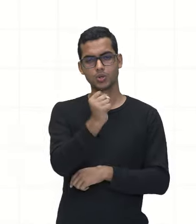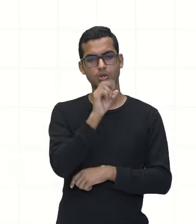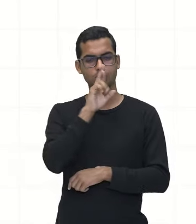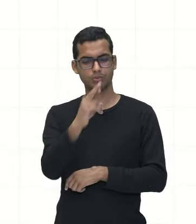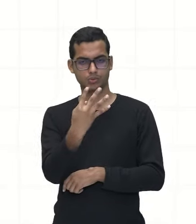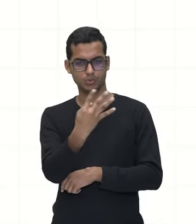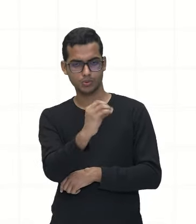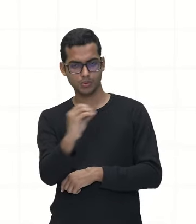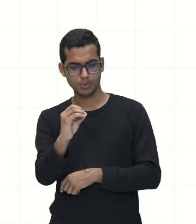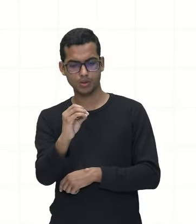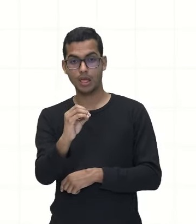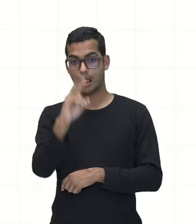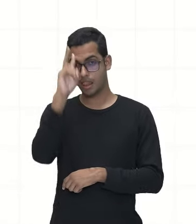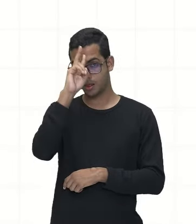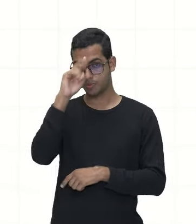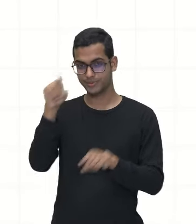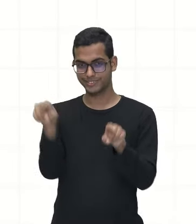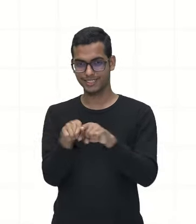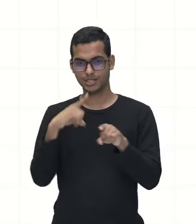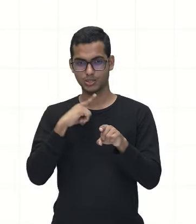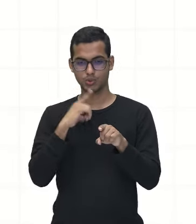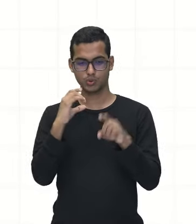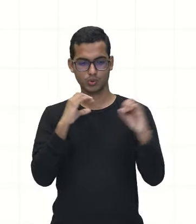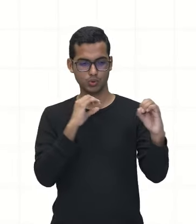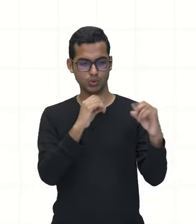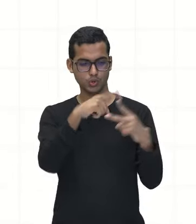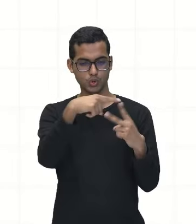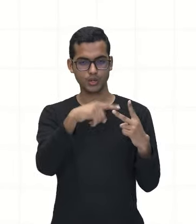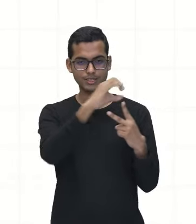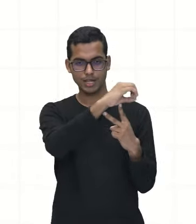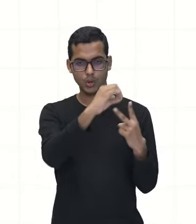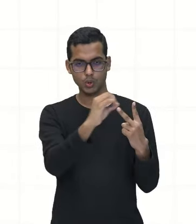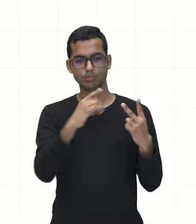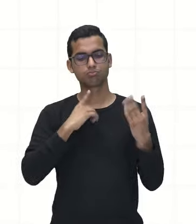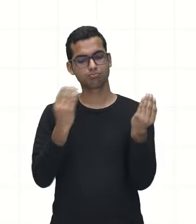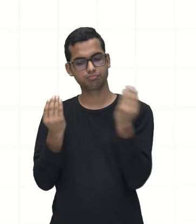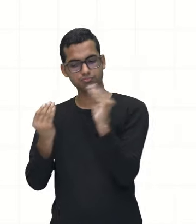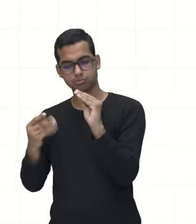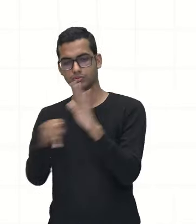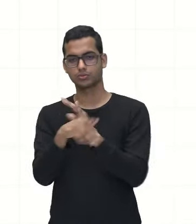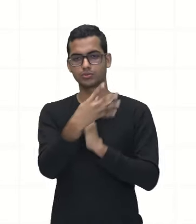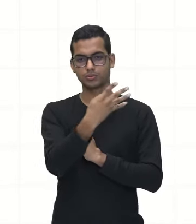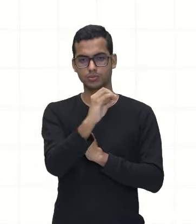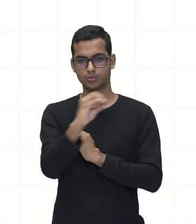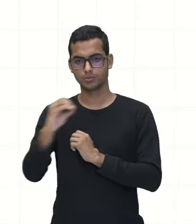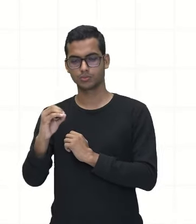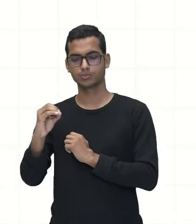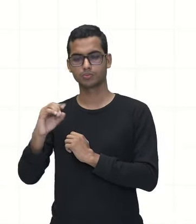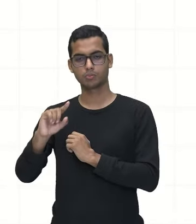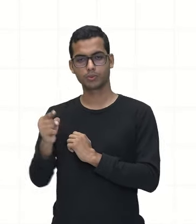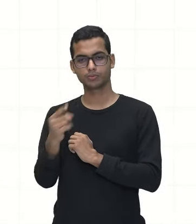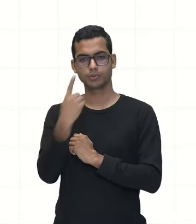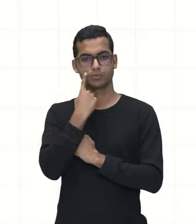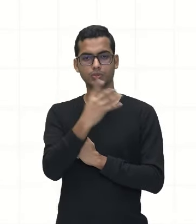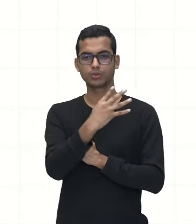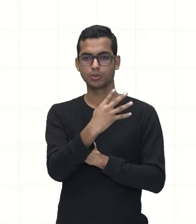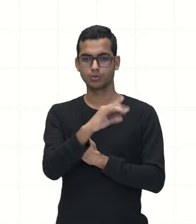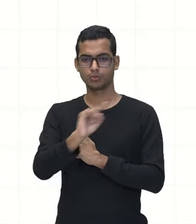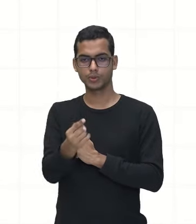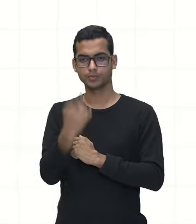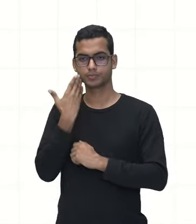aí 4.000. E aí, por último, temos ainda aqui, ó, 7.183 vezes